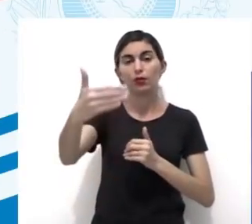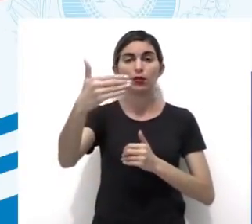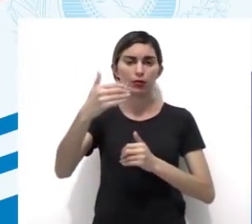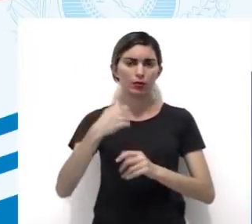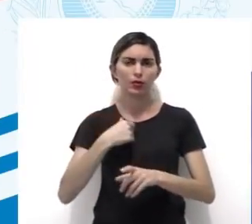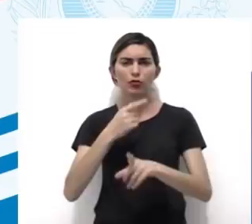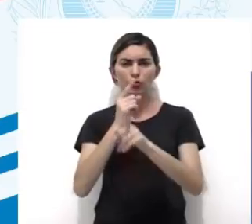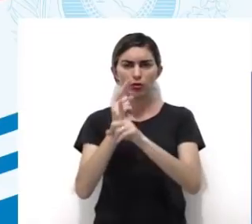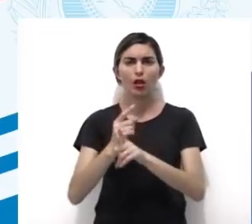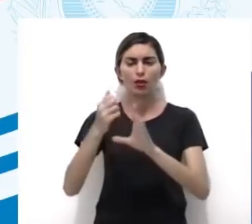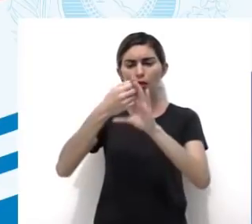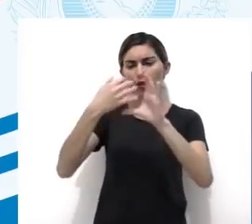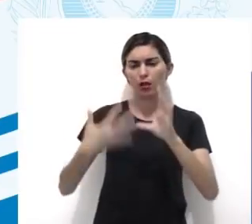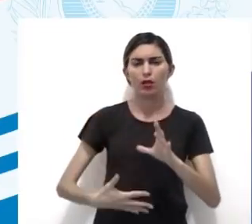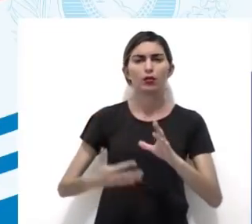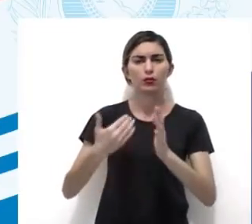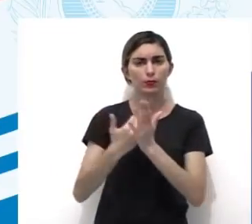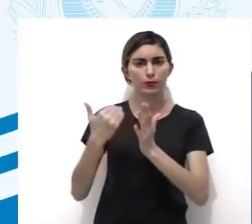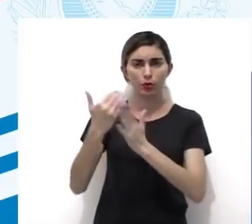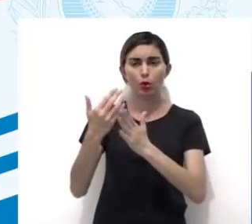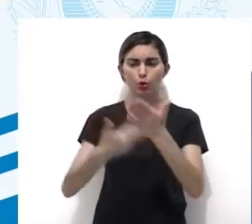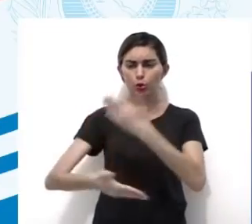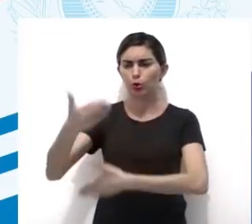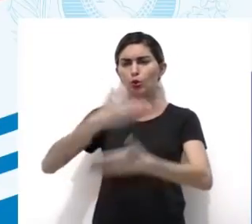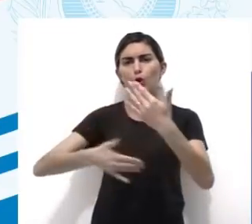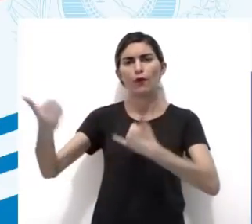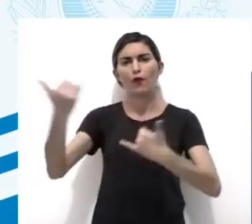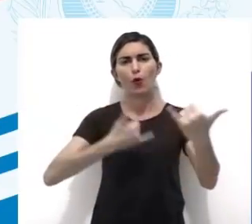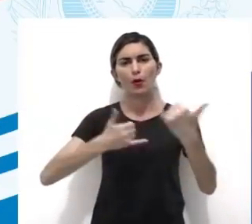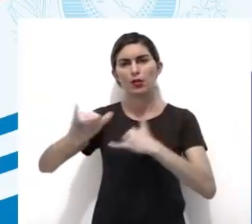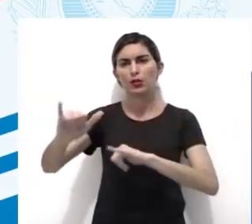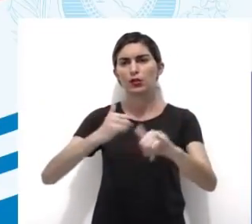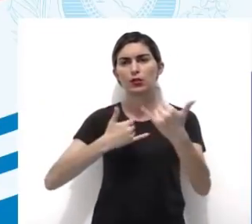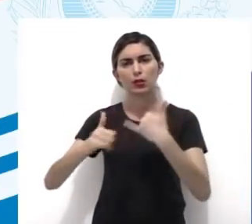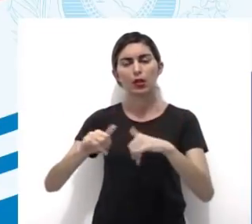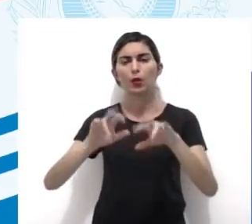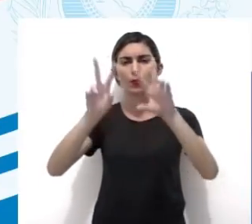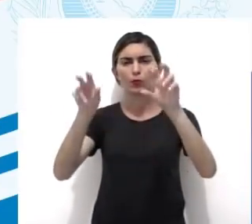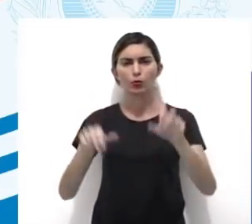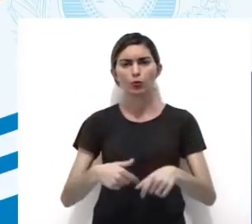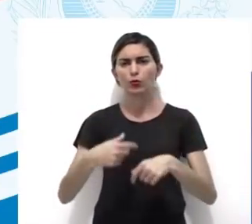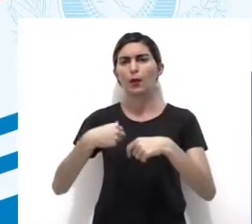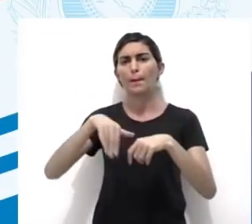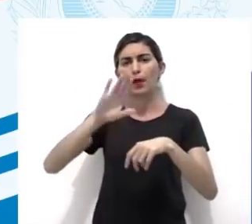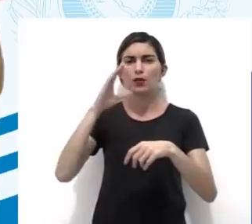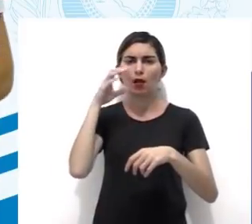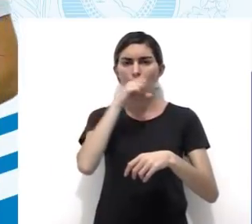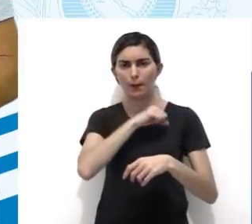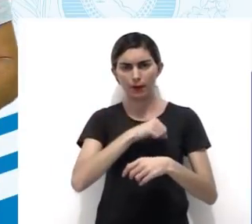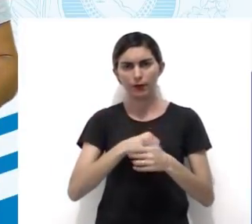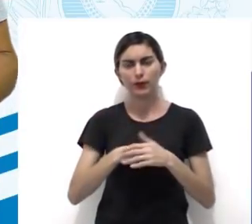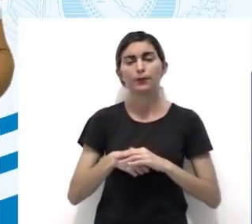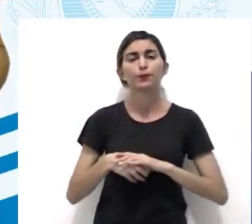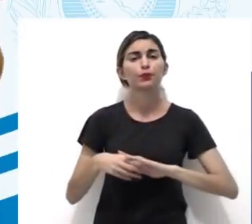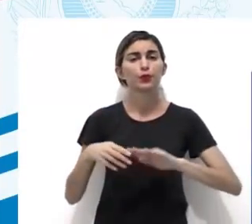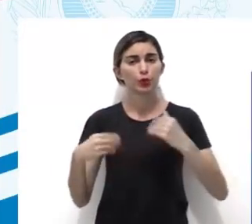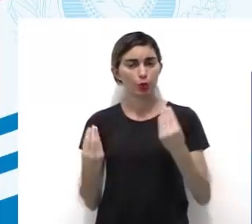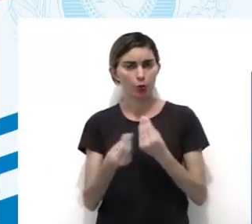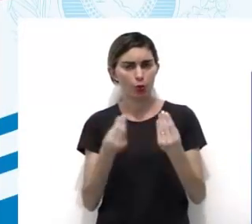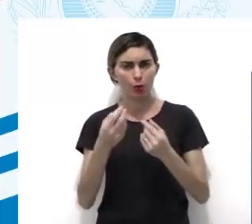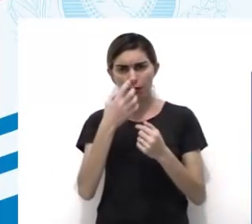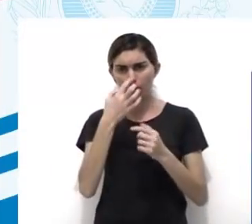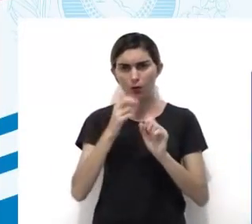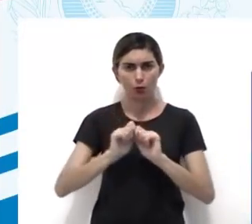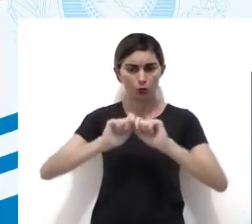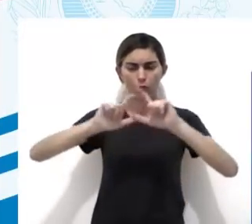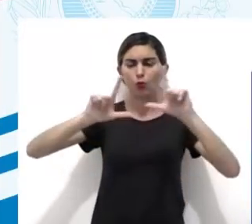gente vai ter uma caracterização da troca de informações e de conteúdos de forma muito mais rápida. Então, conforme a gente pode